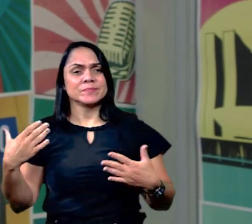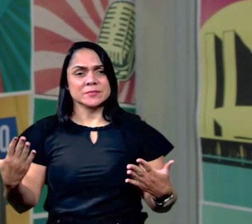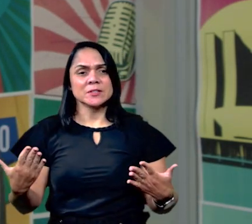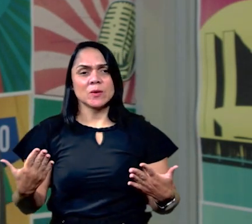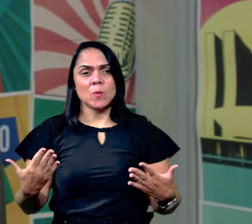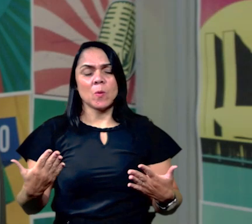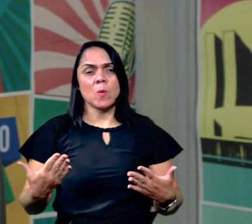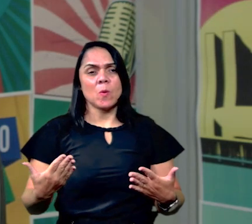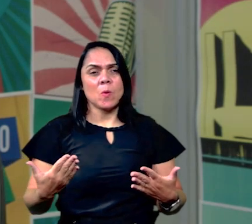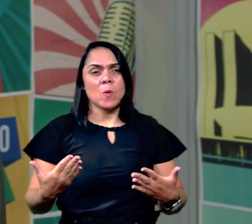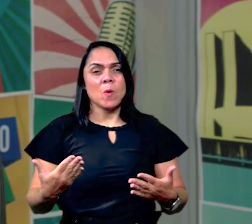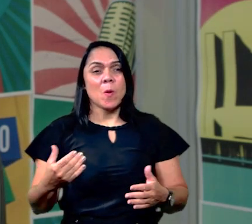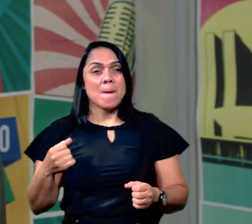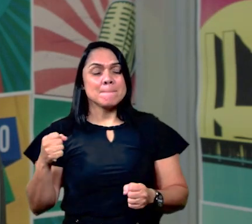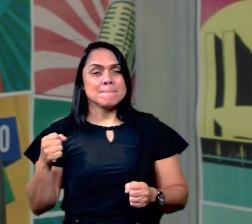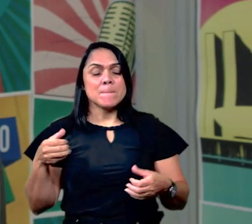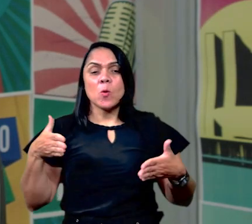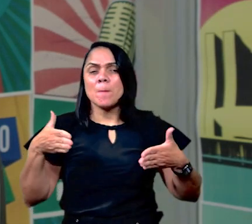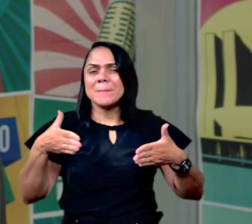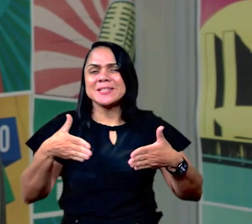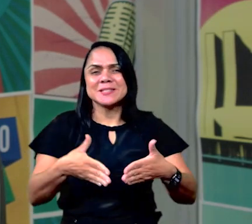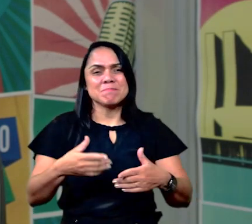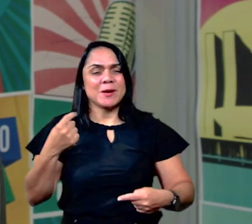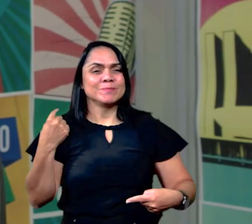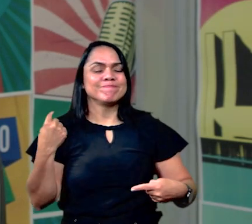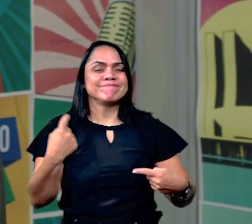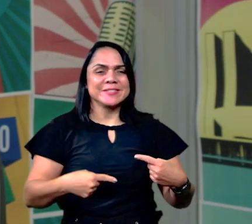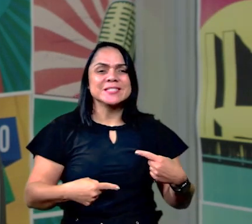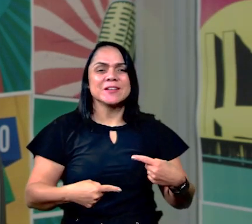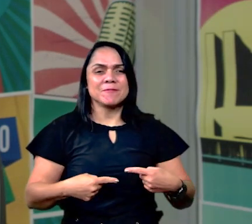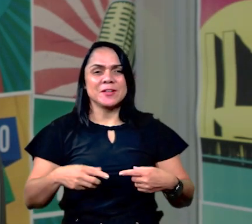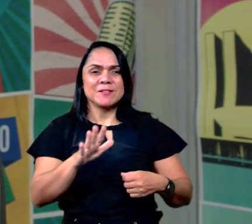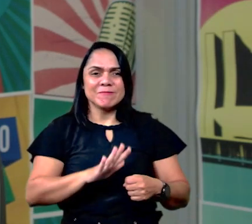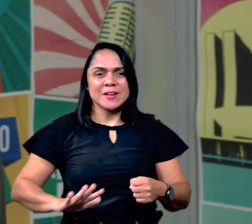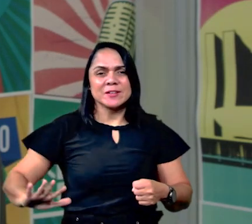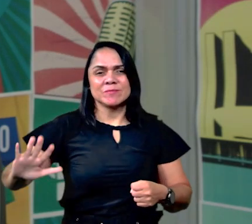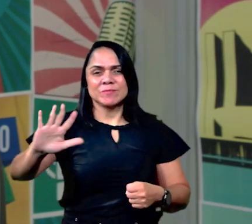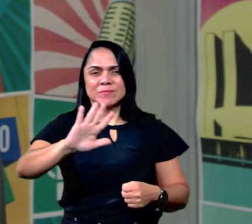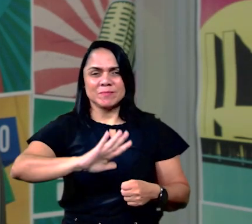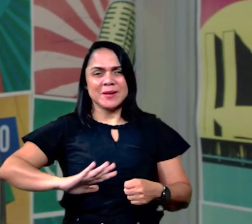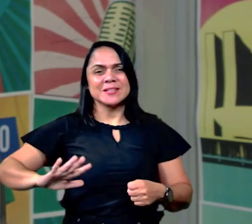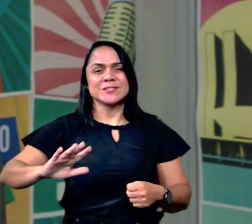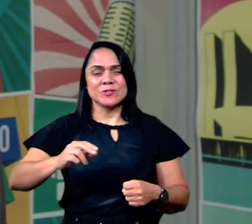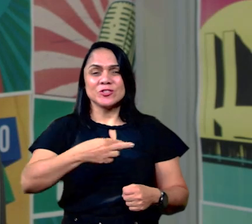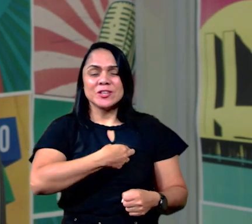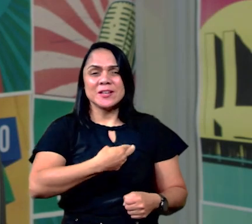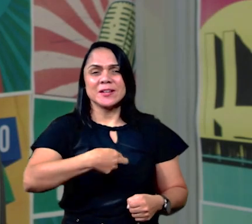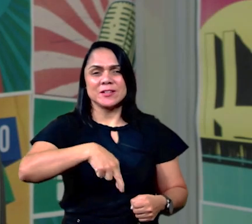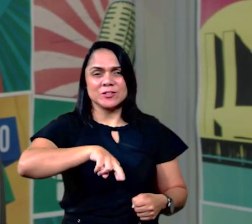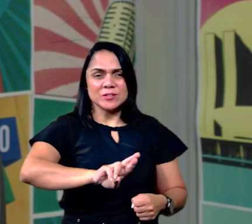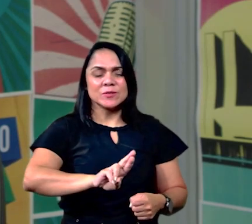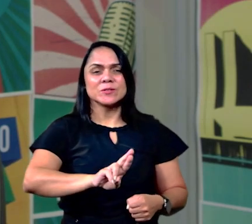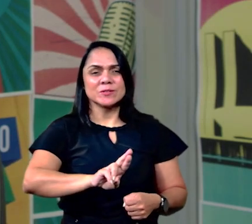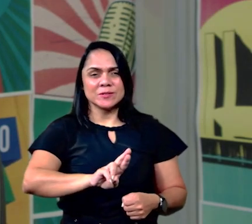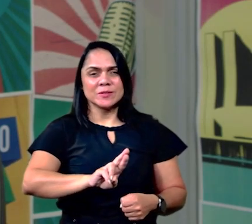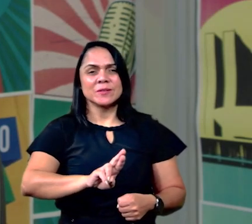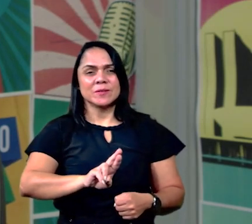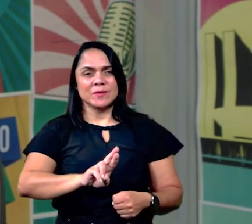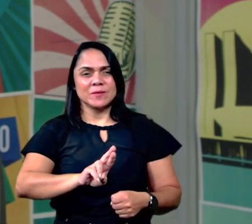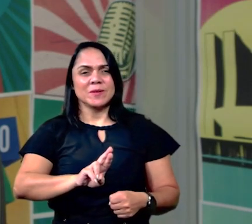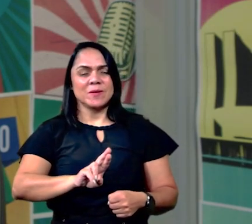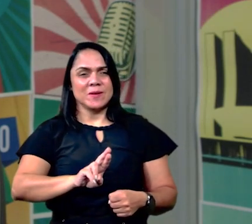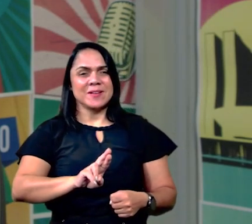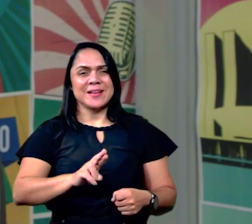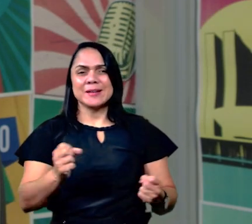que o principal, o desafio é quando isso vai para os espaços religiosos. Essa ideia de que no espaço religioso, e isso é